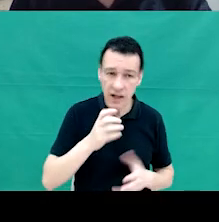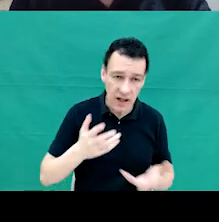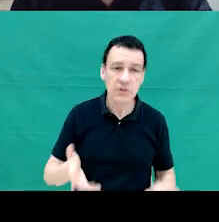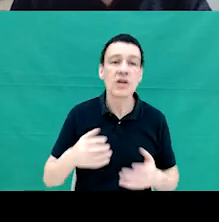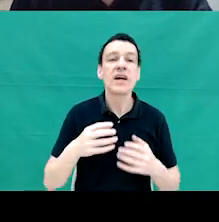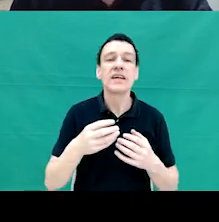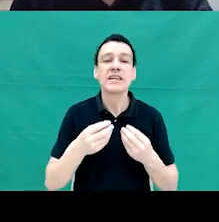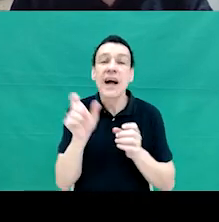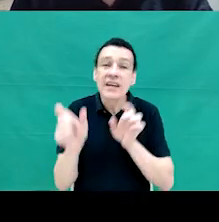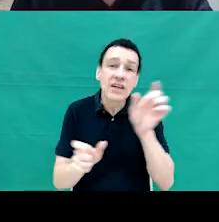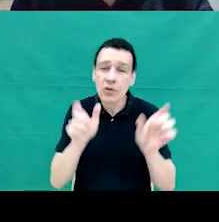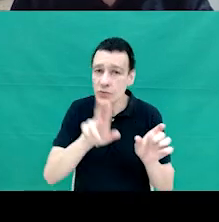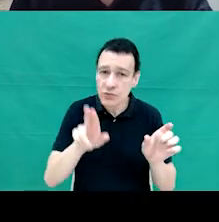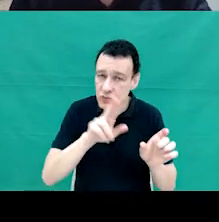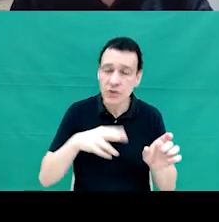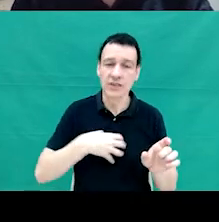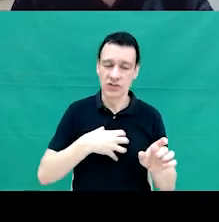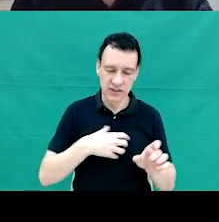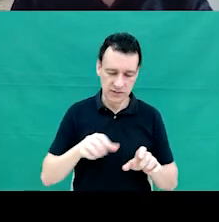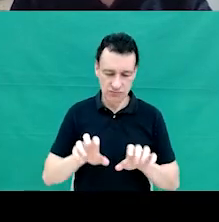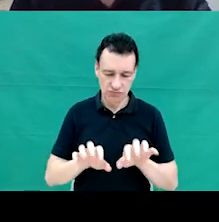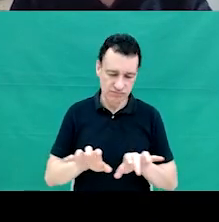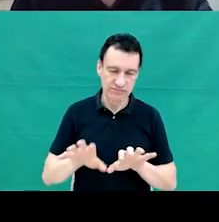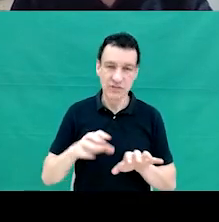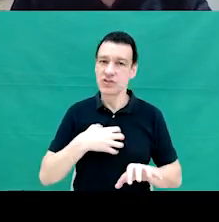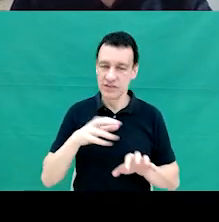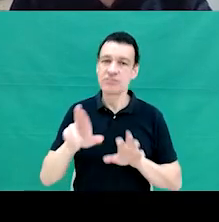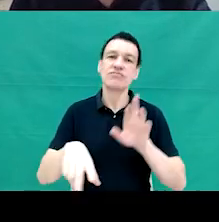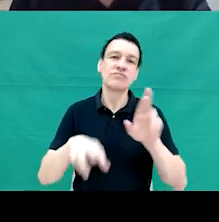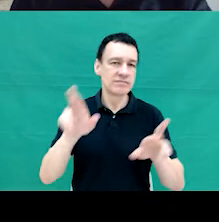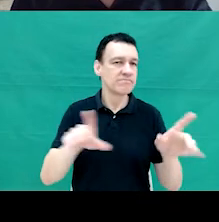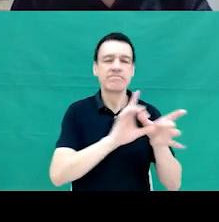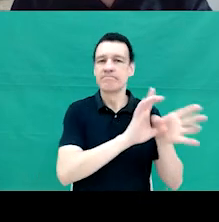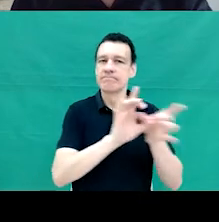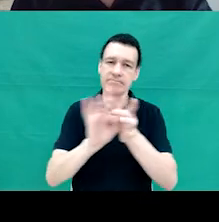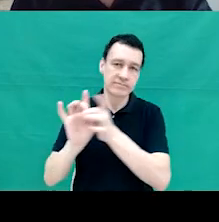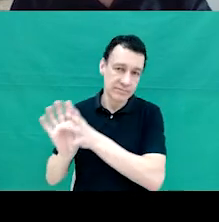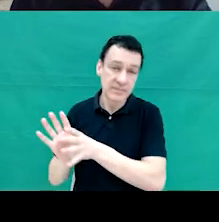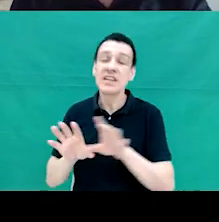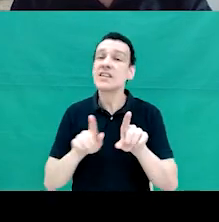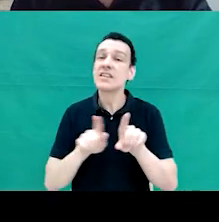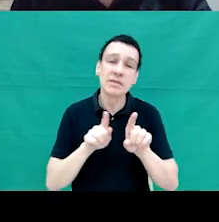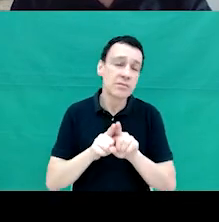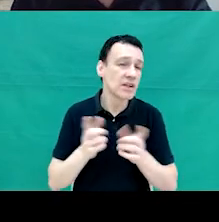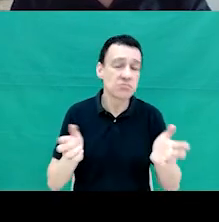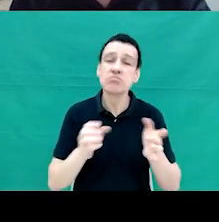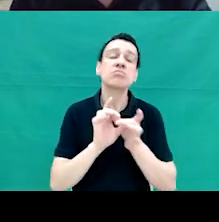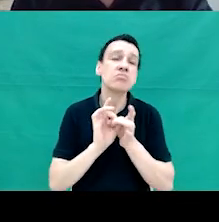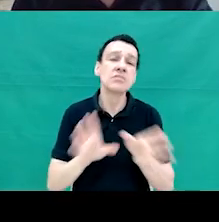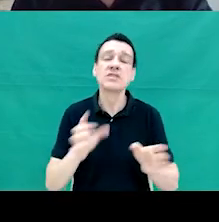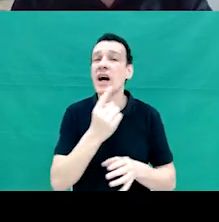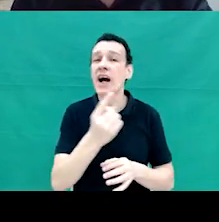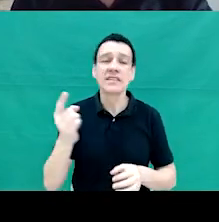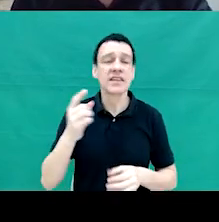usuário, e permitir a personalização para que os usuários possam fazer seleções sobre como desejam que o produto funcione. E